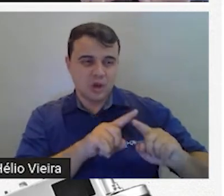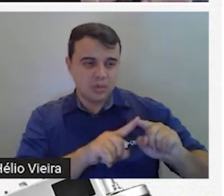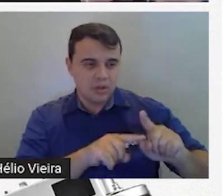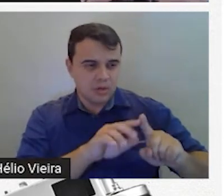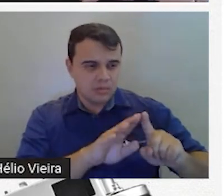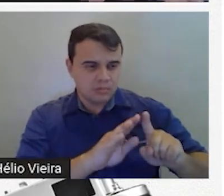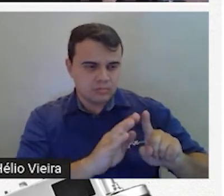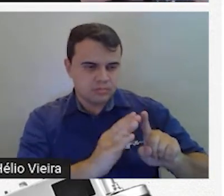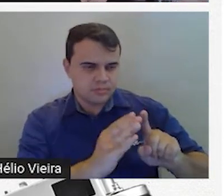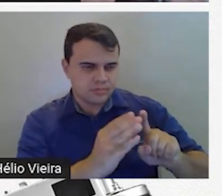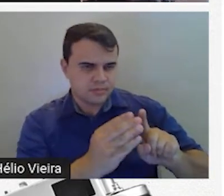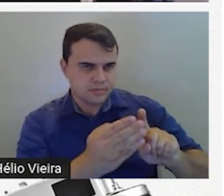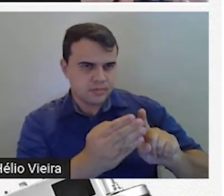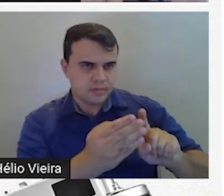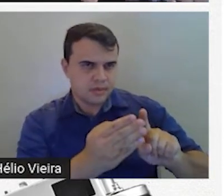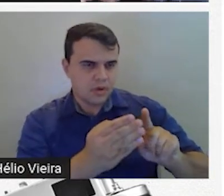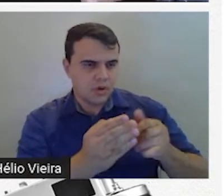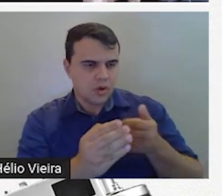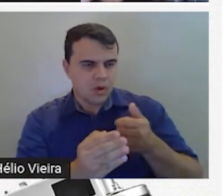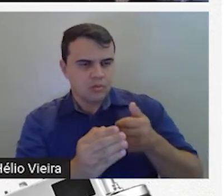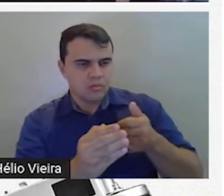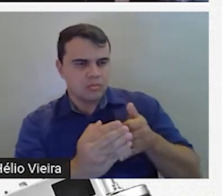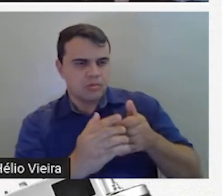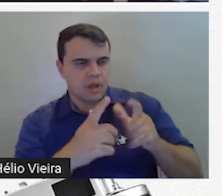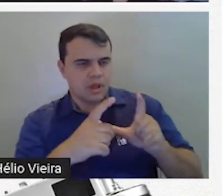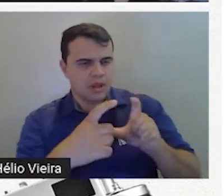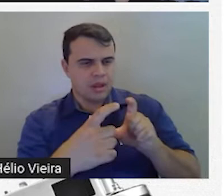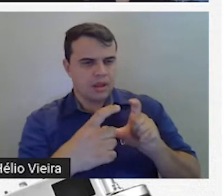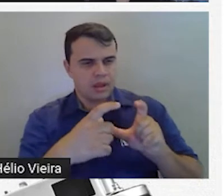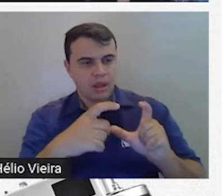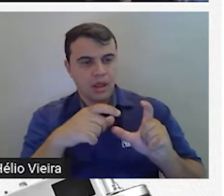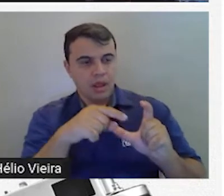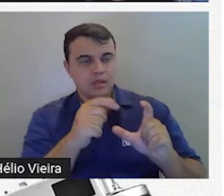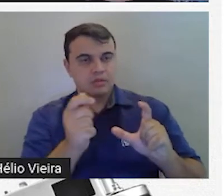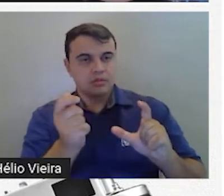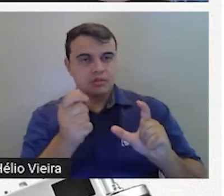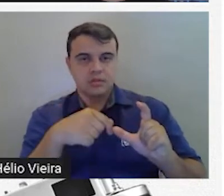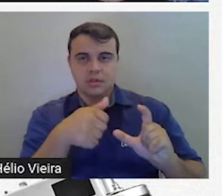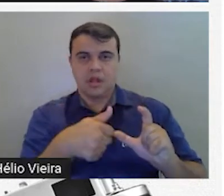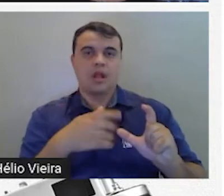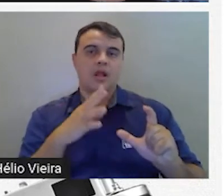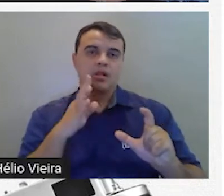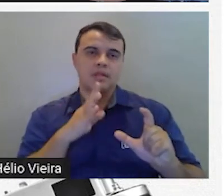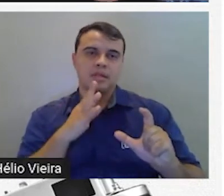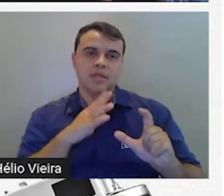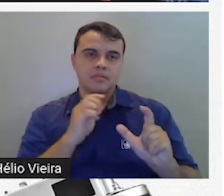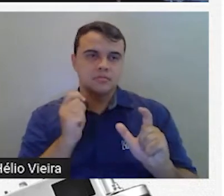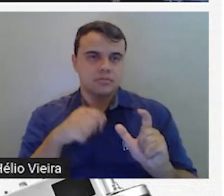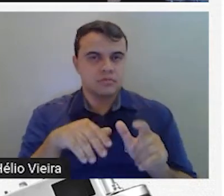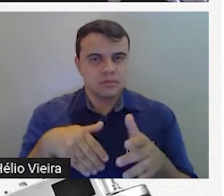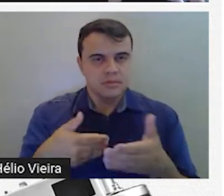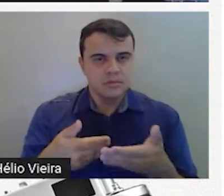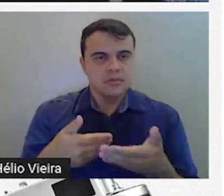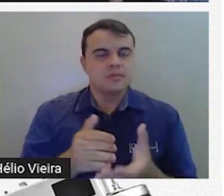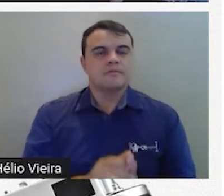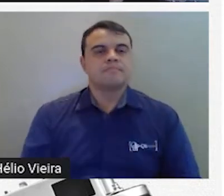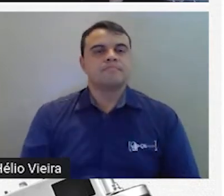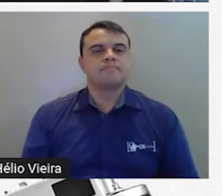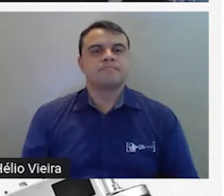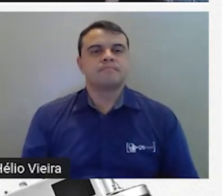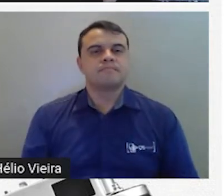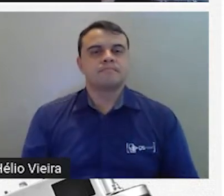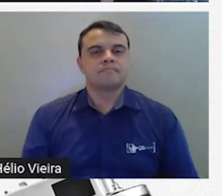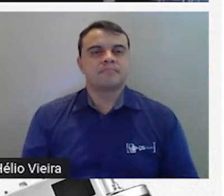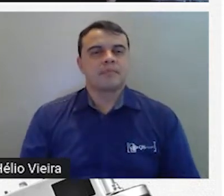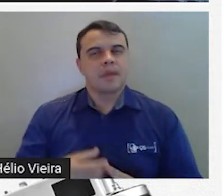um pouquinho o celular ou a câmera, esse elemento já vai já sai. Então,